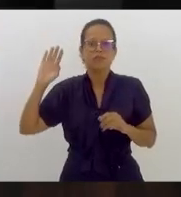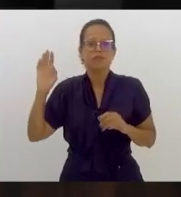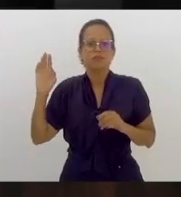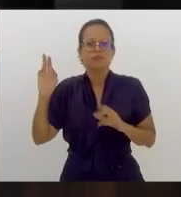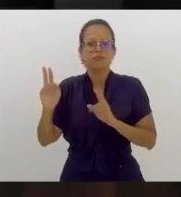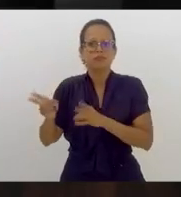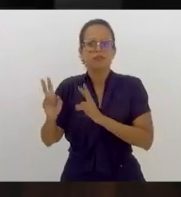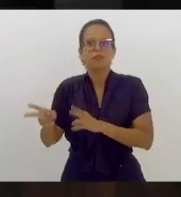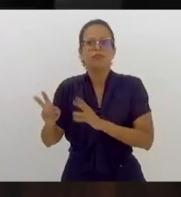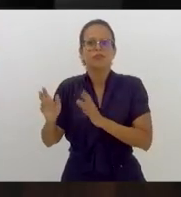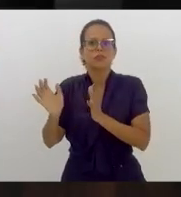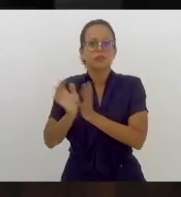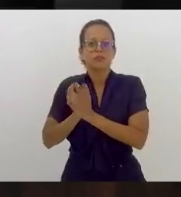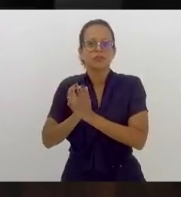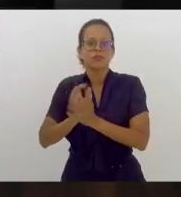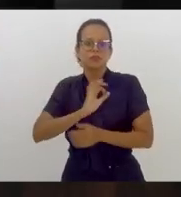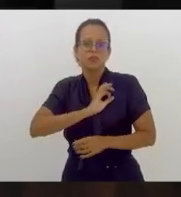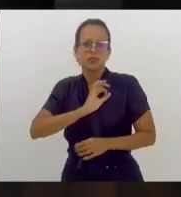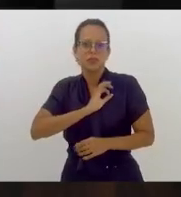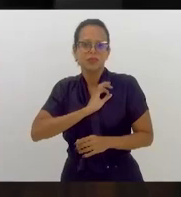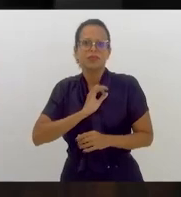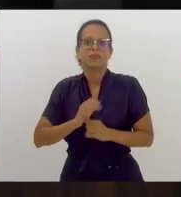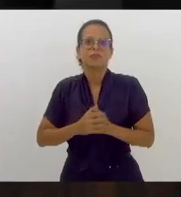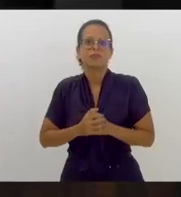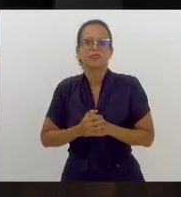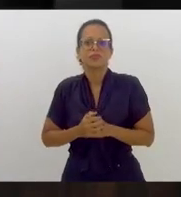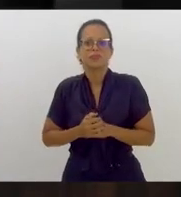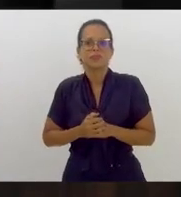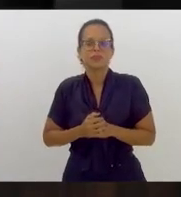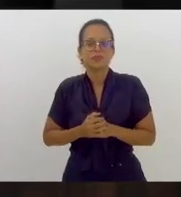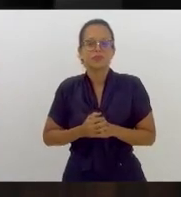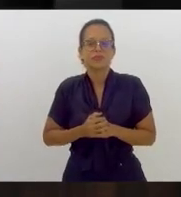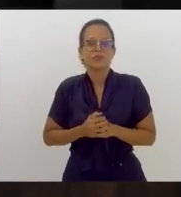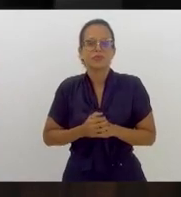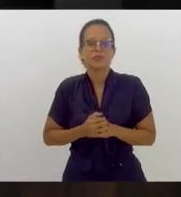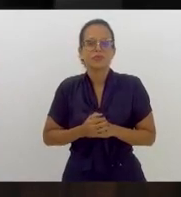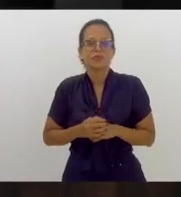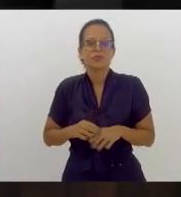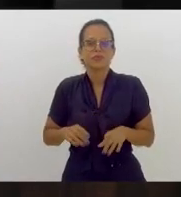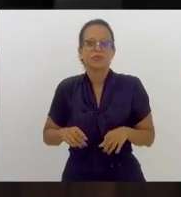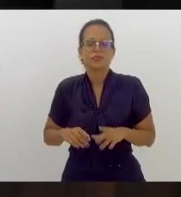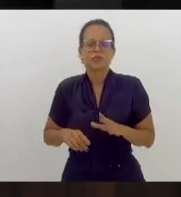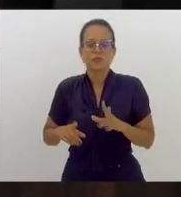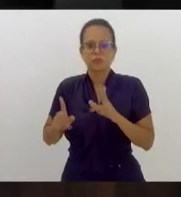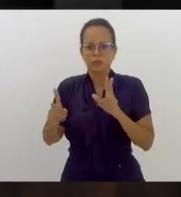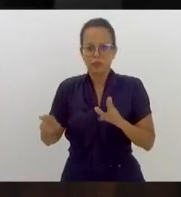dos quadros da Polícia Militar do Estado do Rio de Janeiro, em conformidade com o disposto da lei